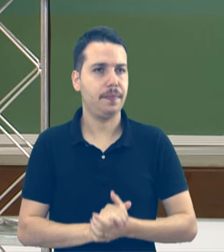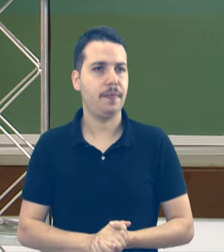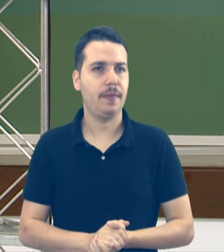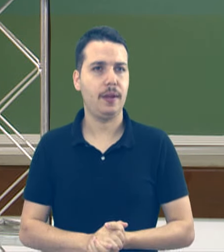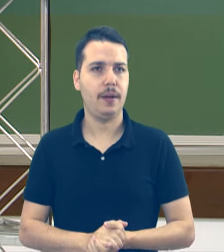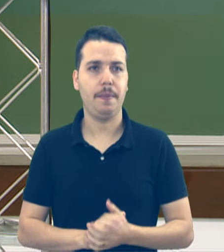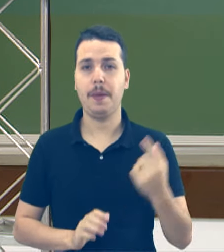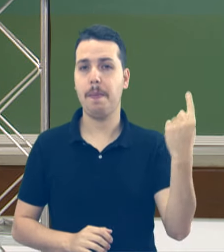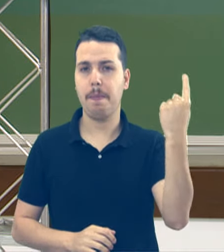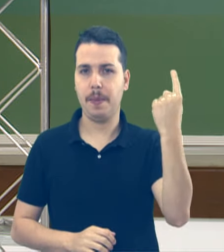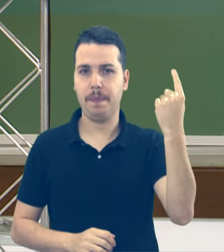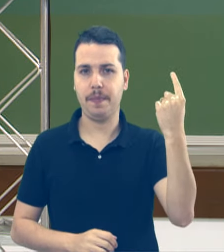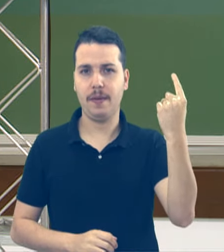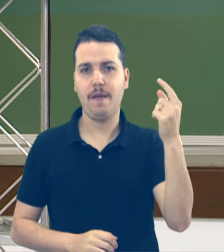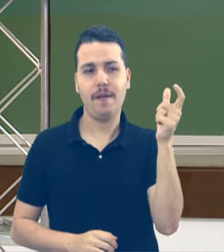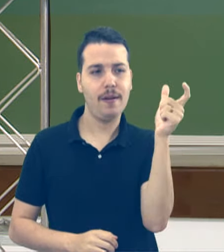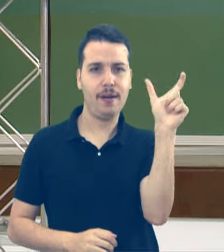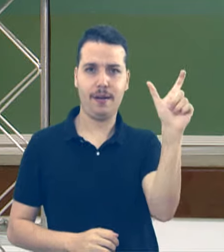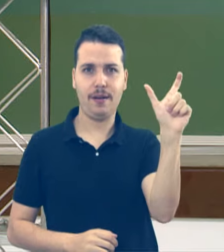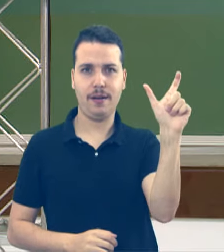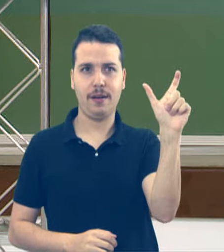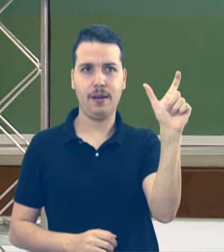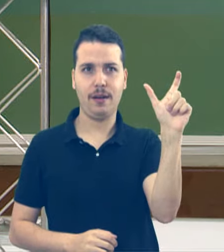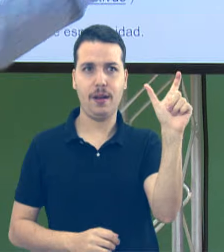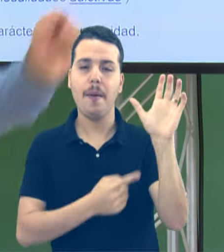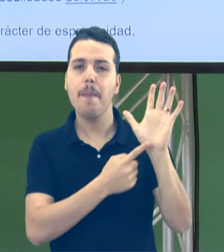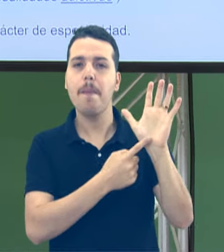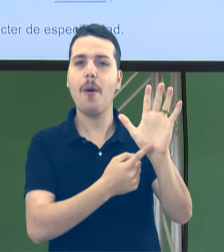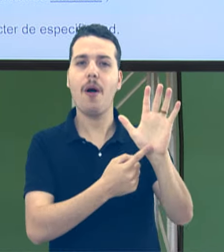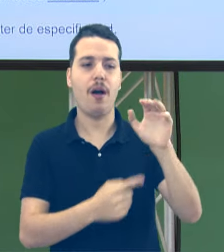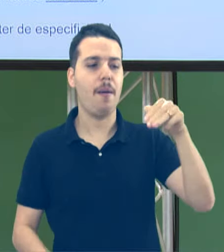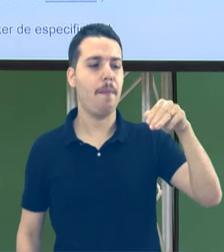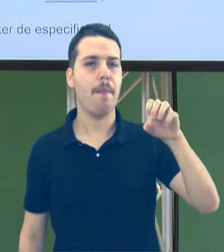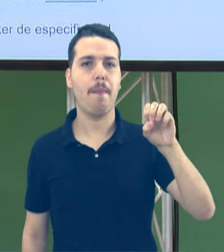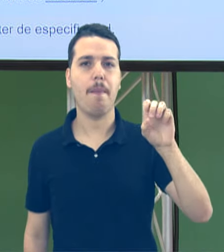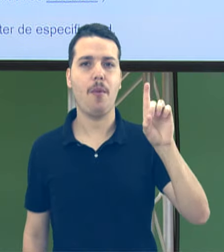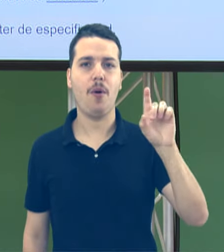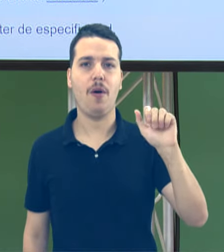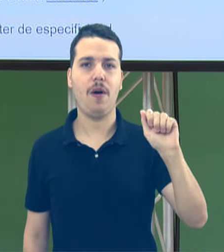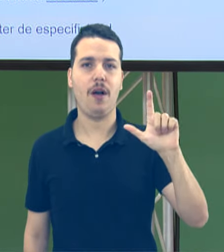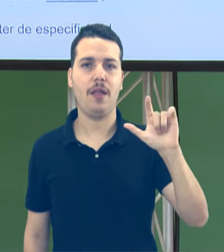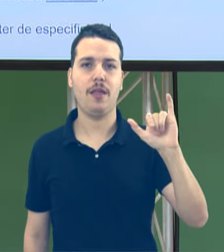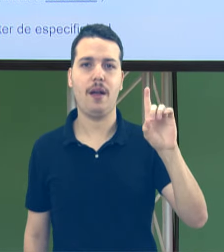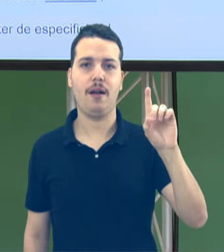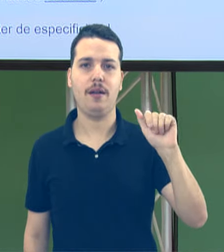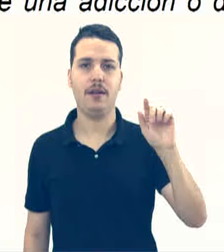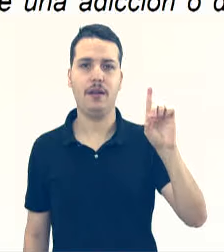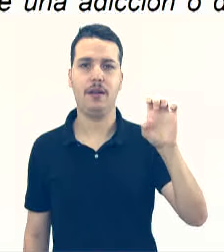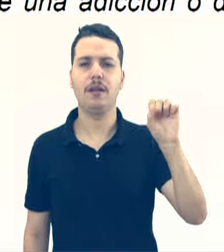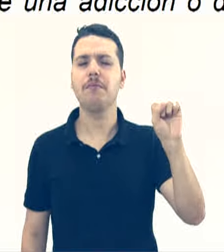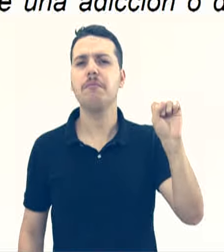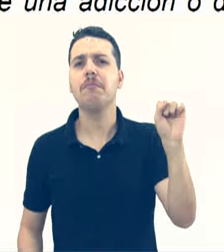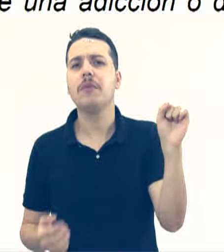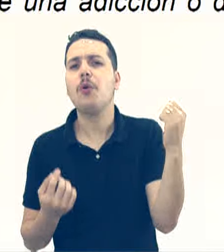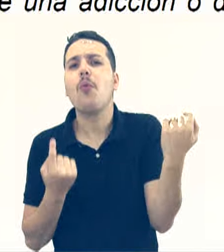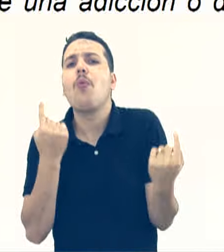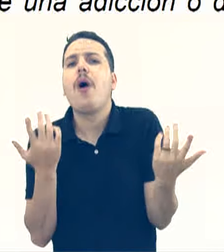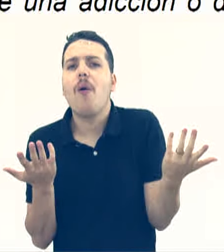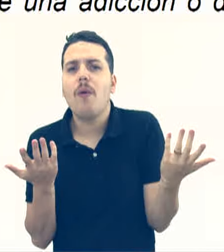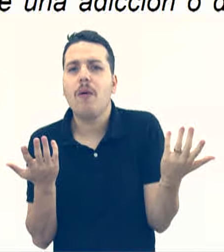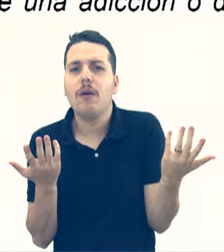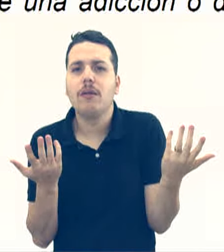Primeiro, quando eu falo apareceram modalidades. Quais?